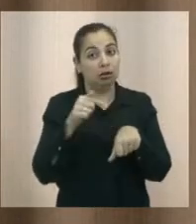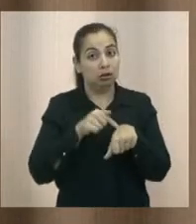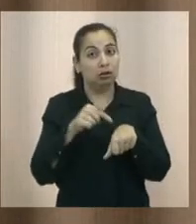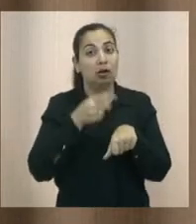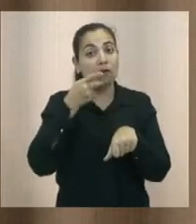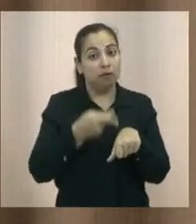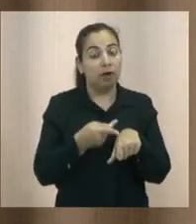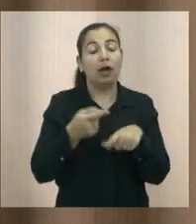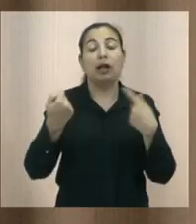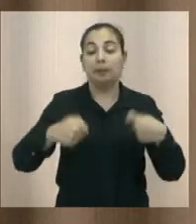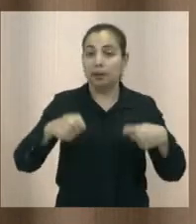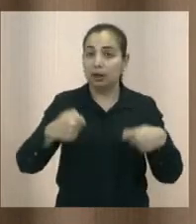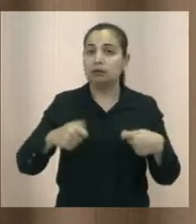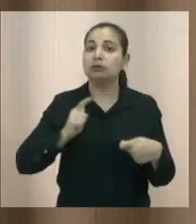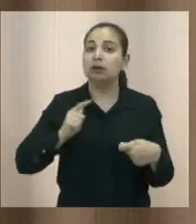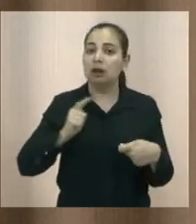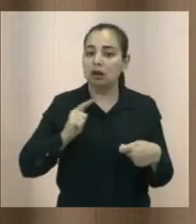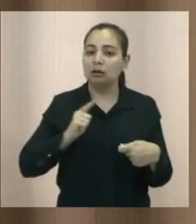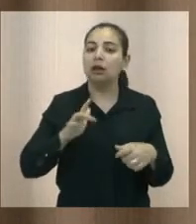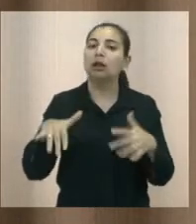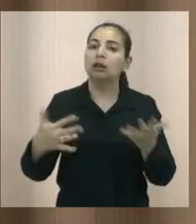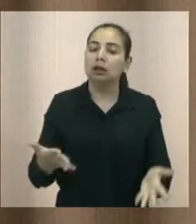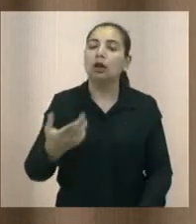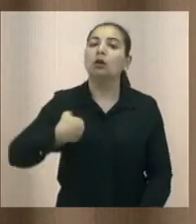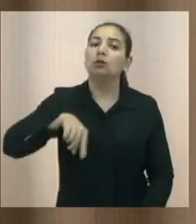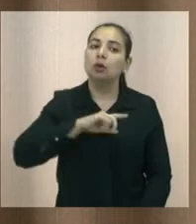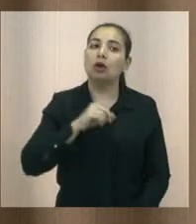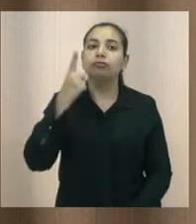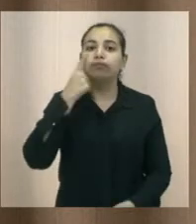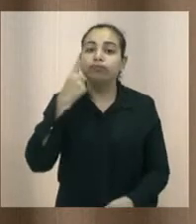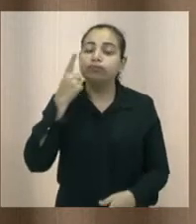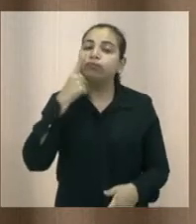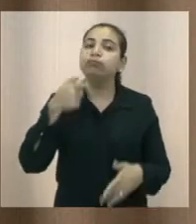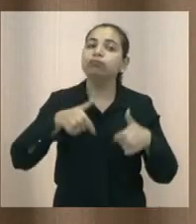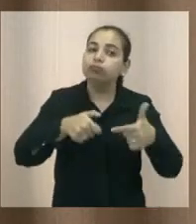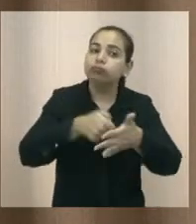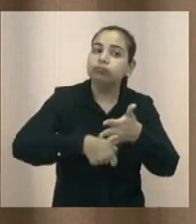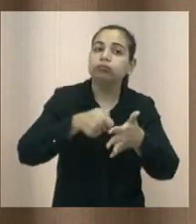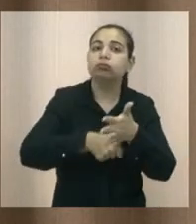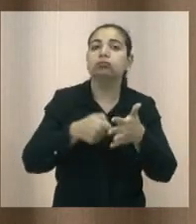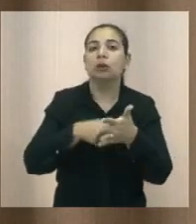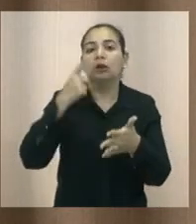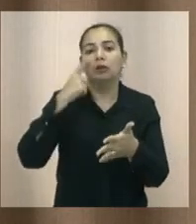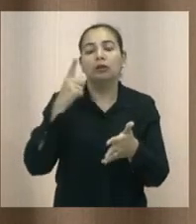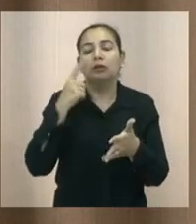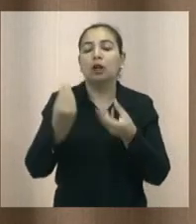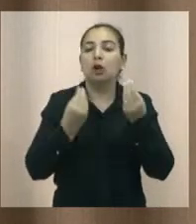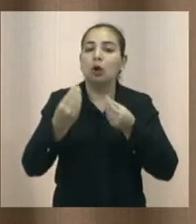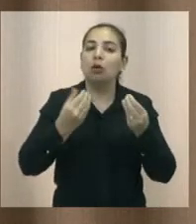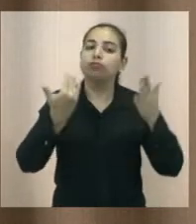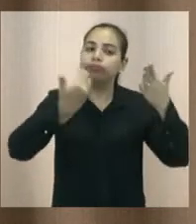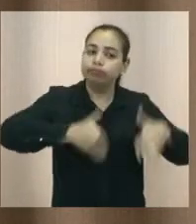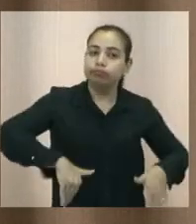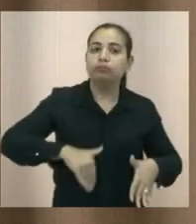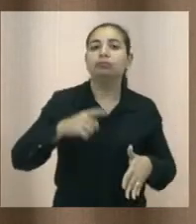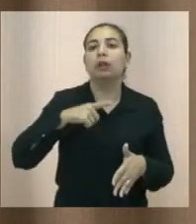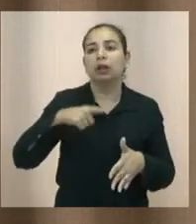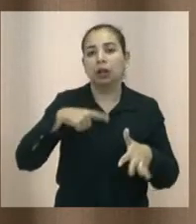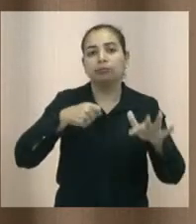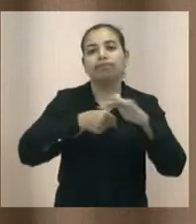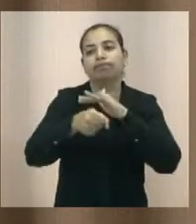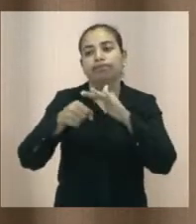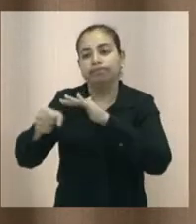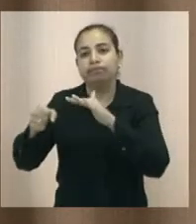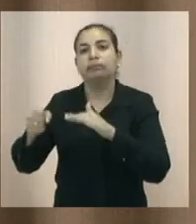entendimento, né, no corpo da nossa carta cidadã, de que a gente tem que expandir. A Defensoria Pública, ela não,